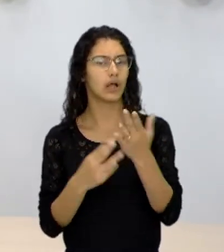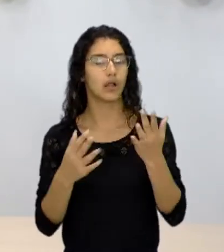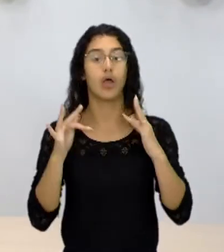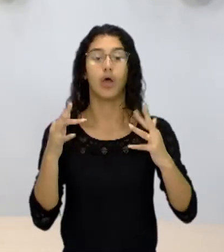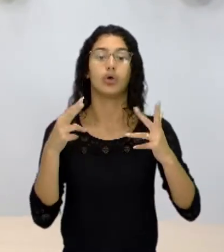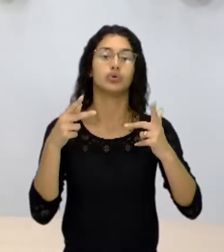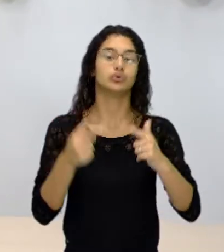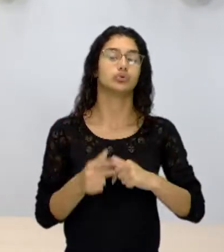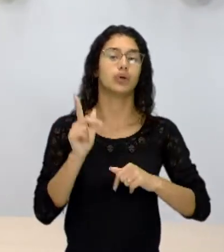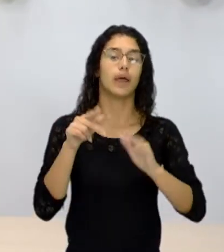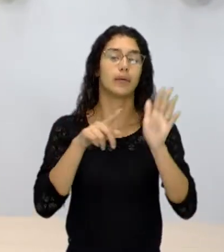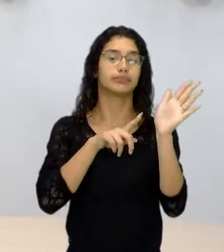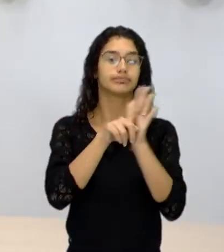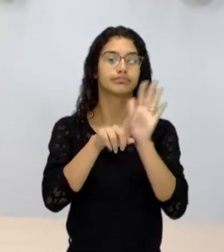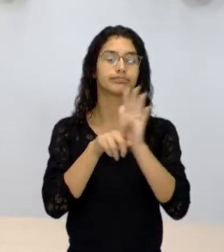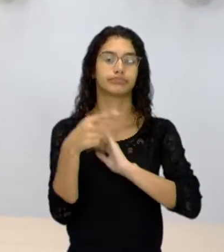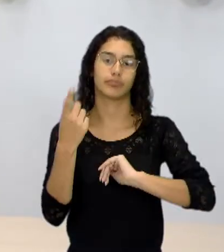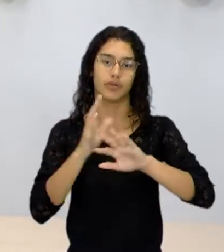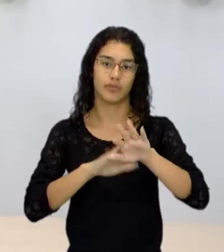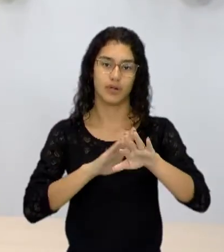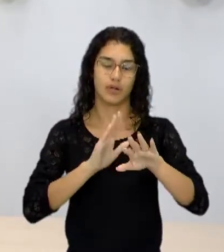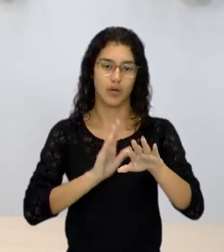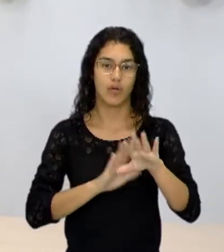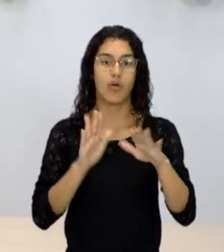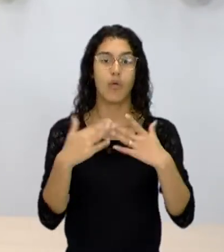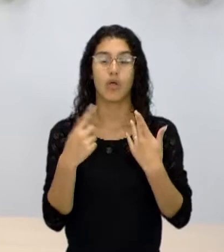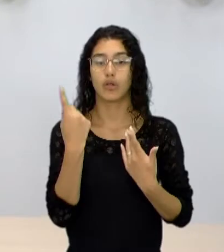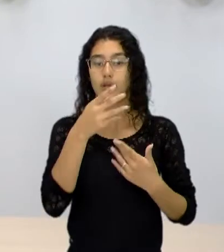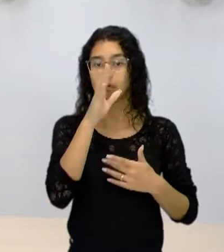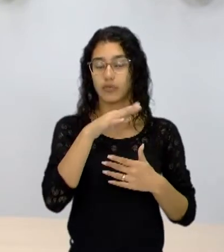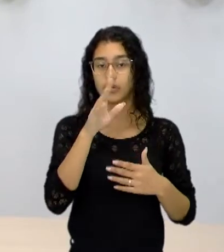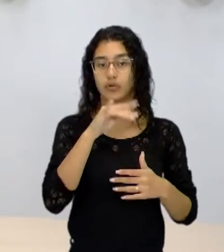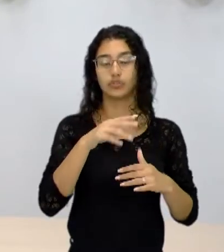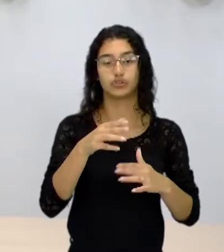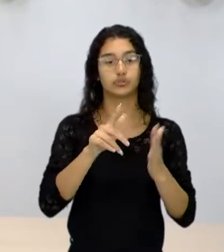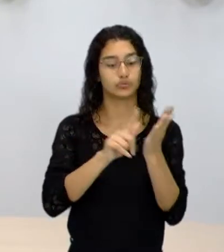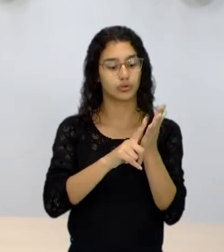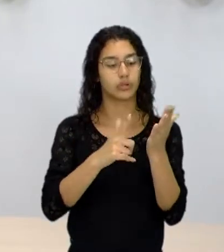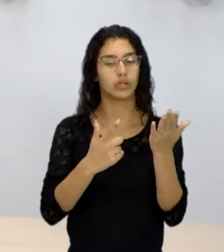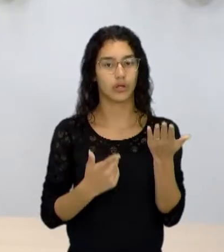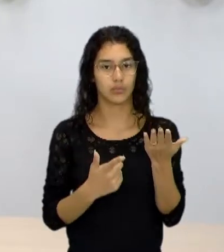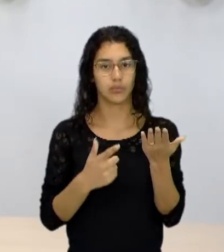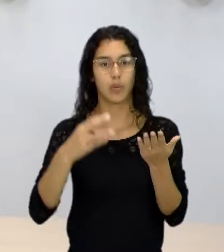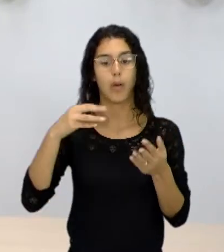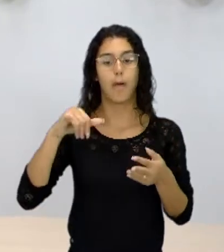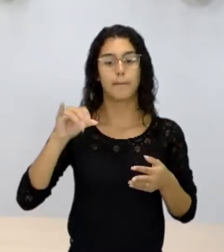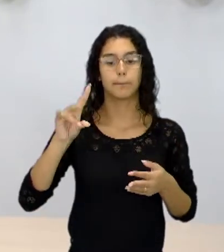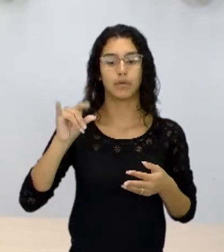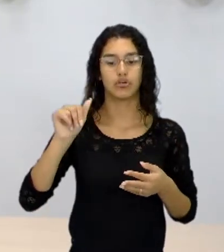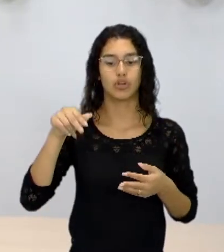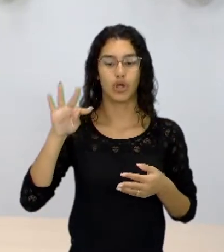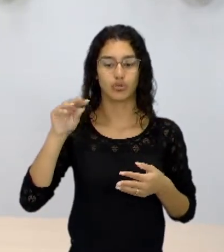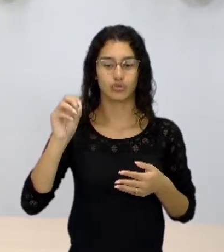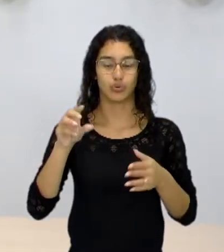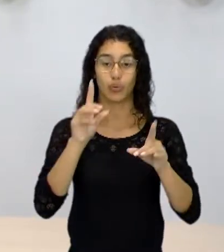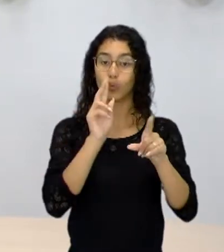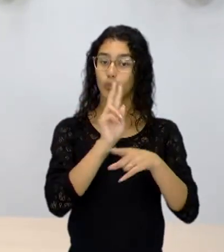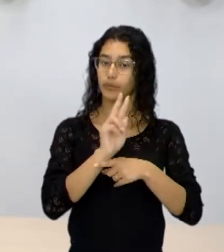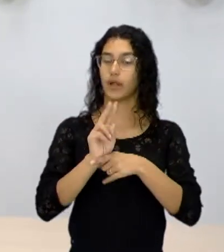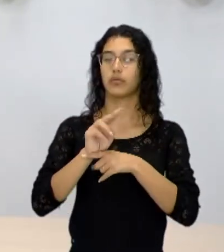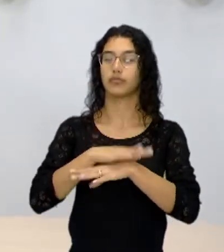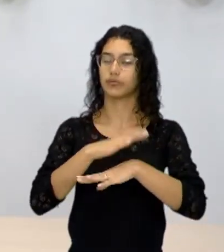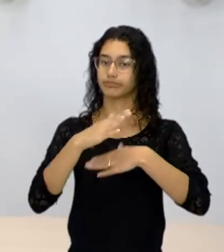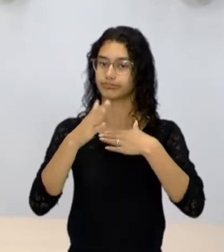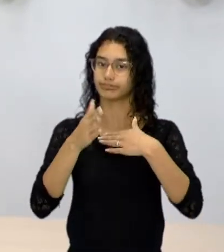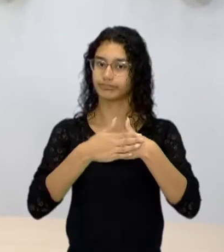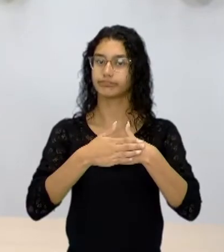daí são questões que a gente faz quando a gente está falando de jornalismo midiático. E cuidado para não ficar dentro da bolha, vamos estourar essa